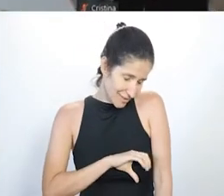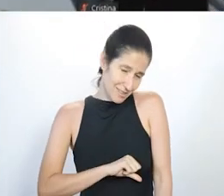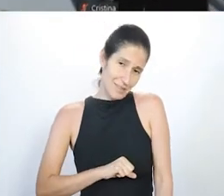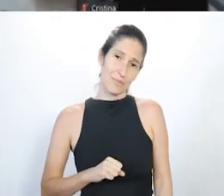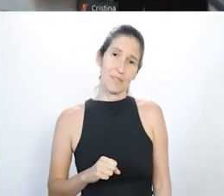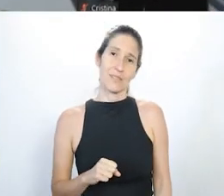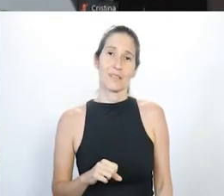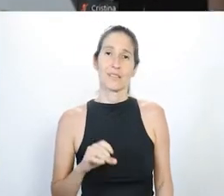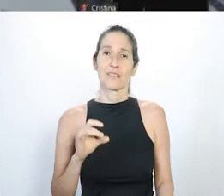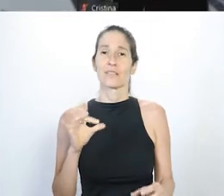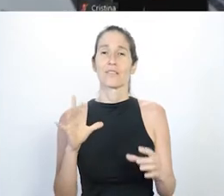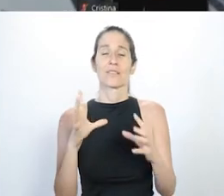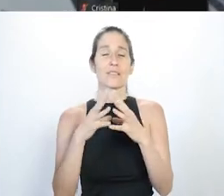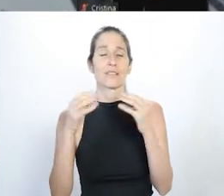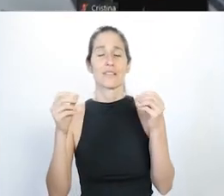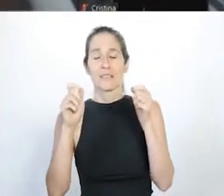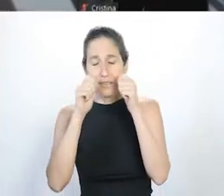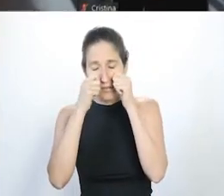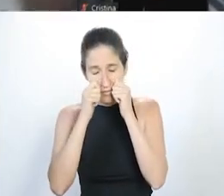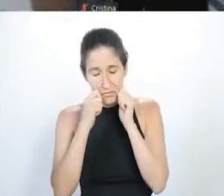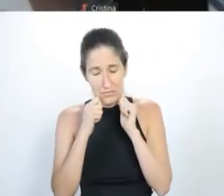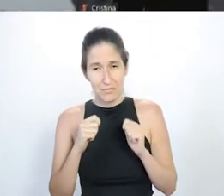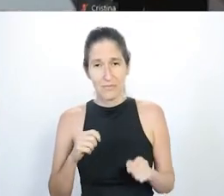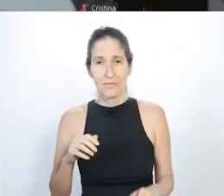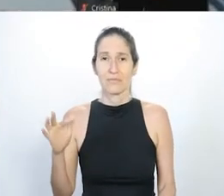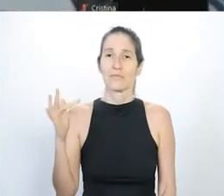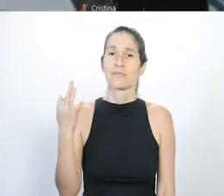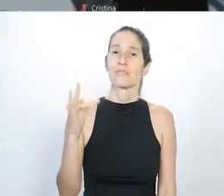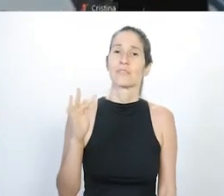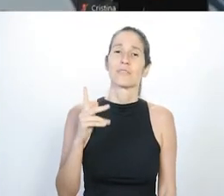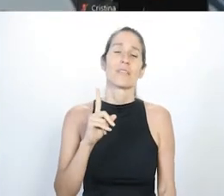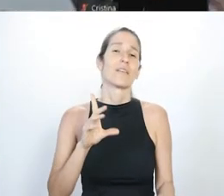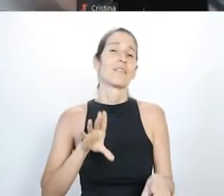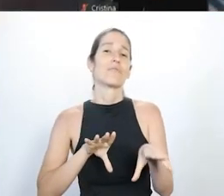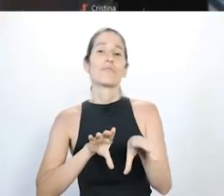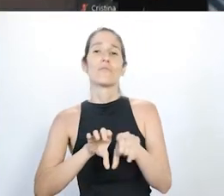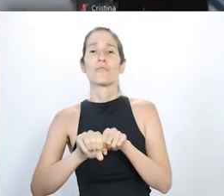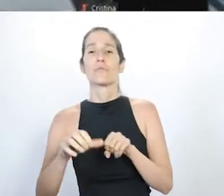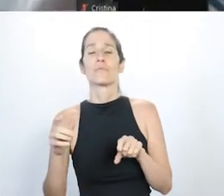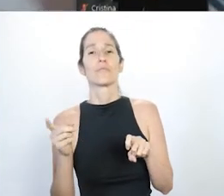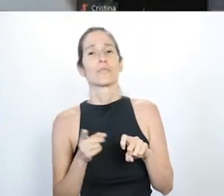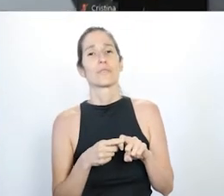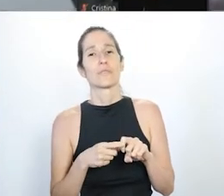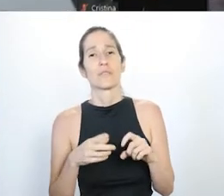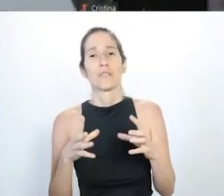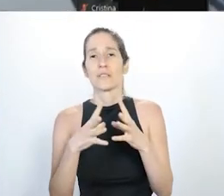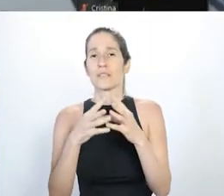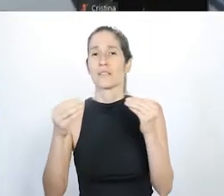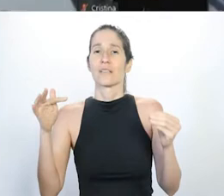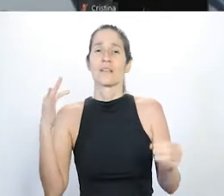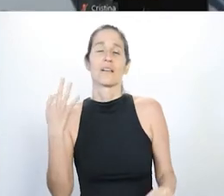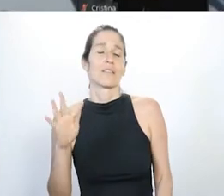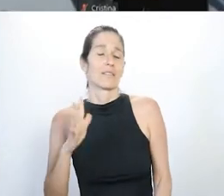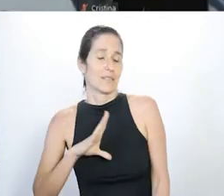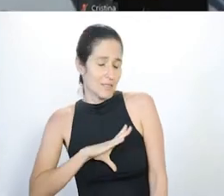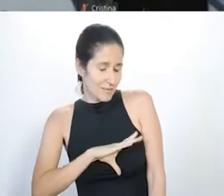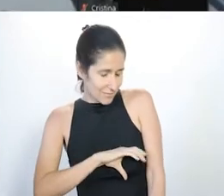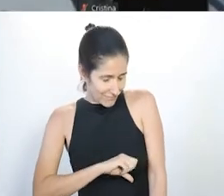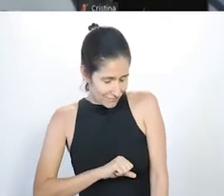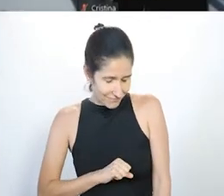não formou doutor pra curar mal de amor, olha, o remédio é chorar. Chora!